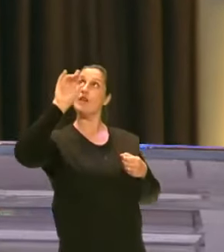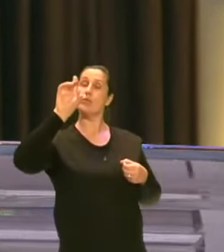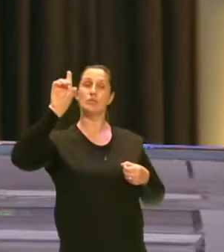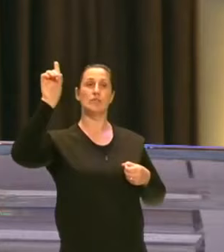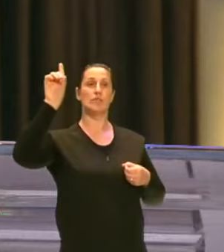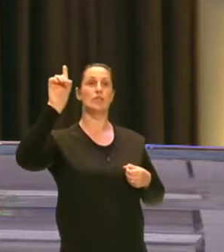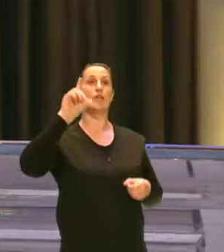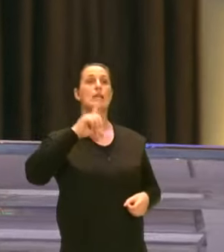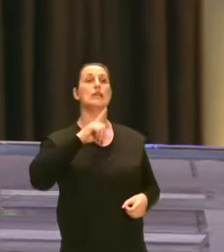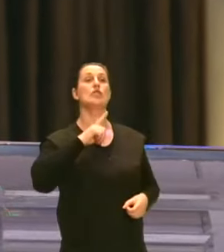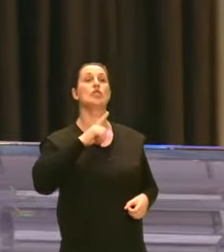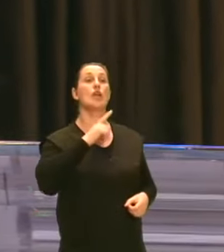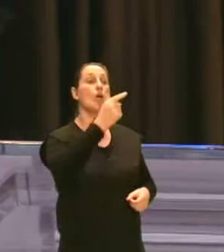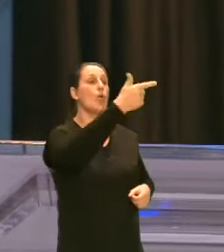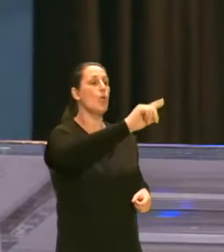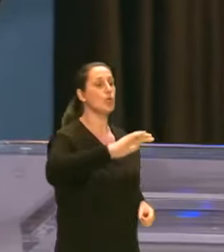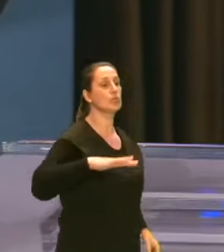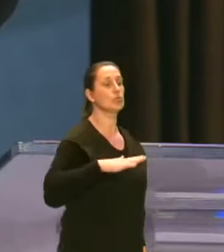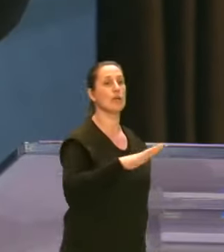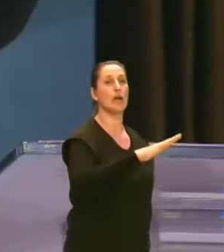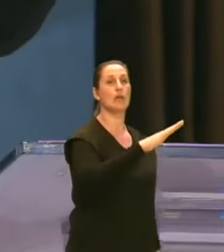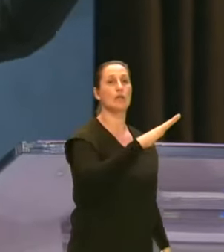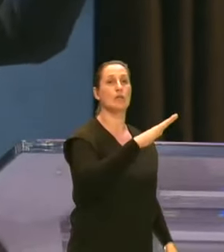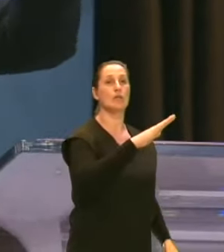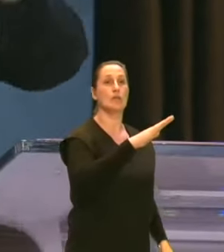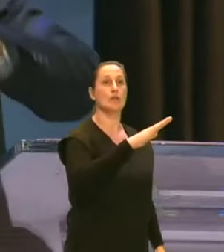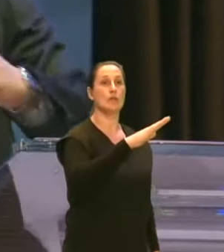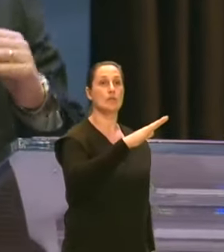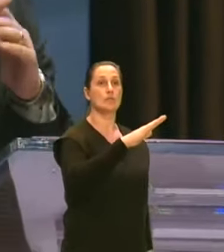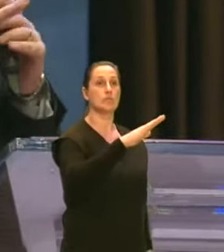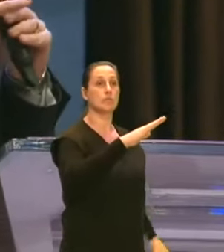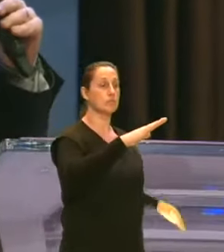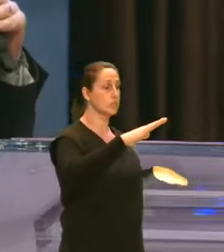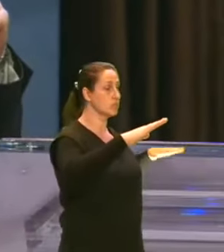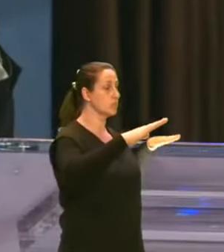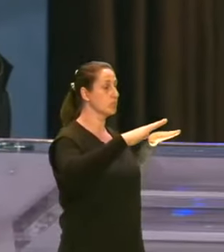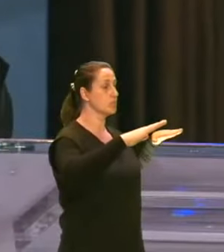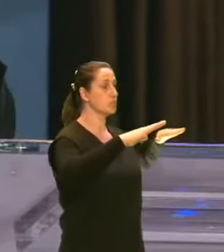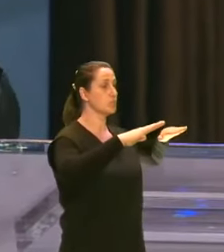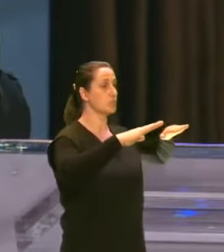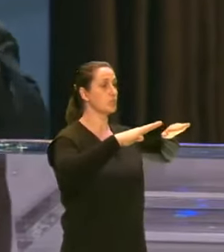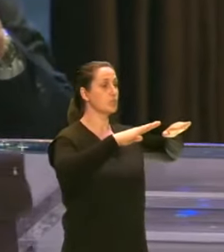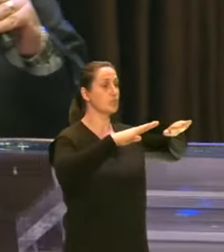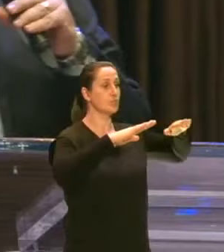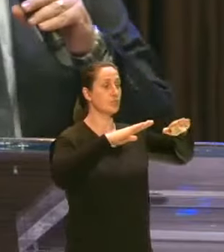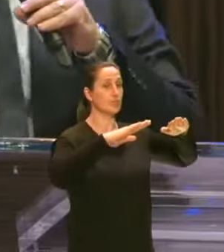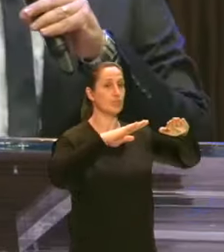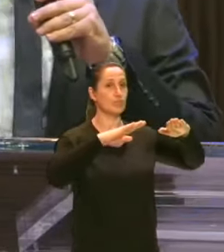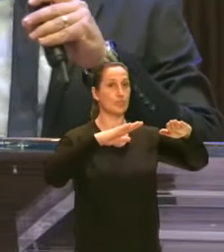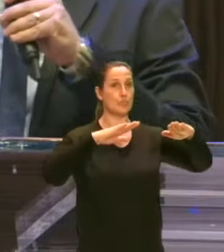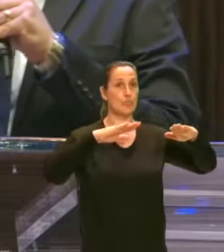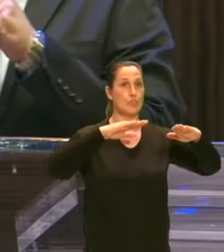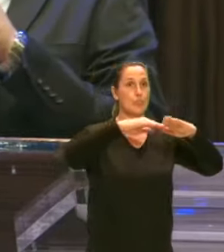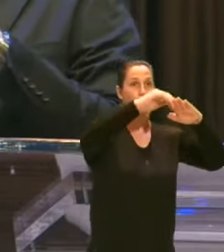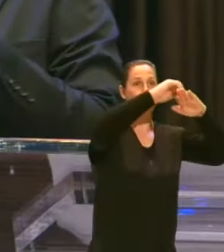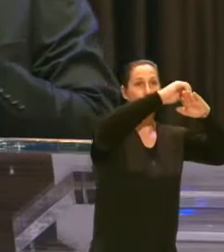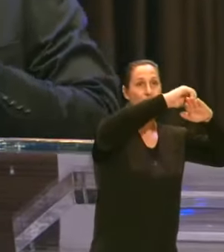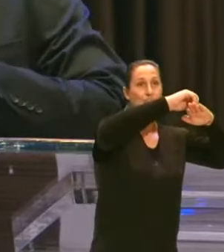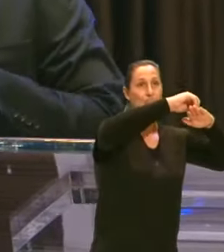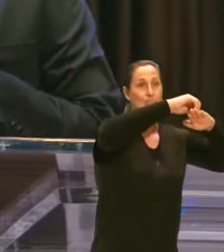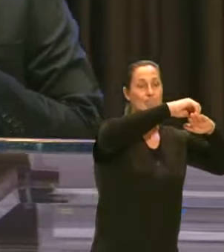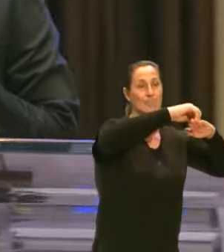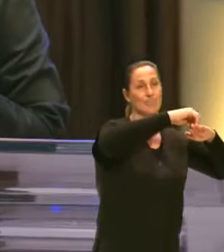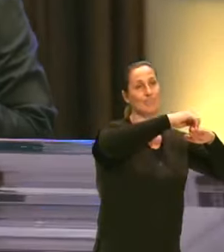um carro, ele tinha cruzado na contramão e ele estava caído no mato, na ribanceira, o cara para